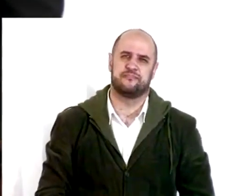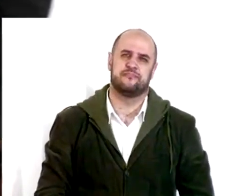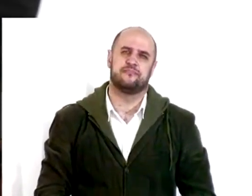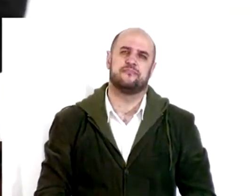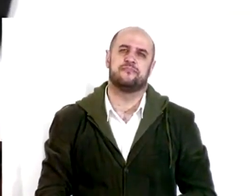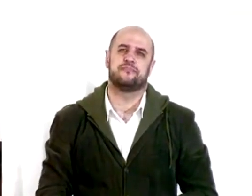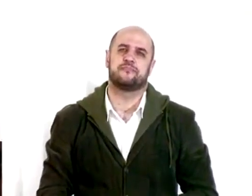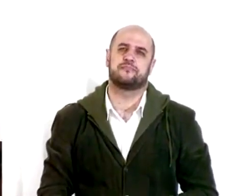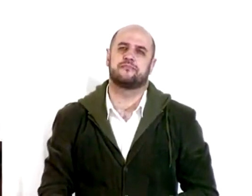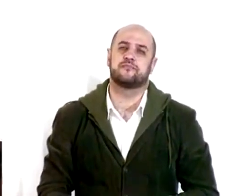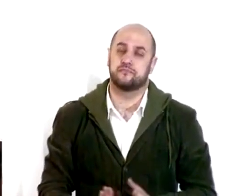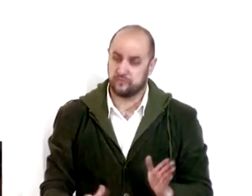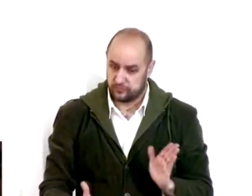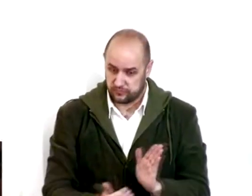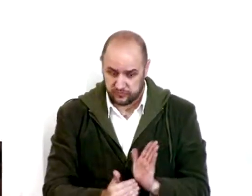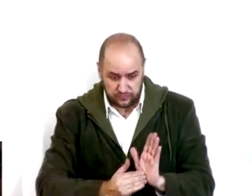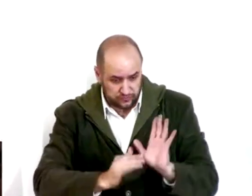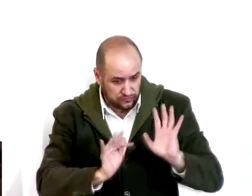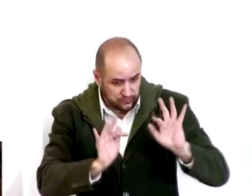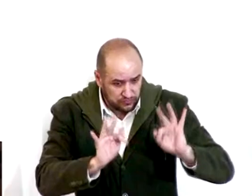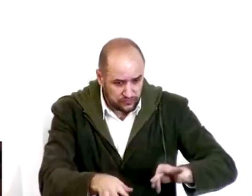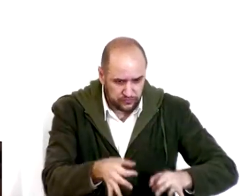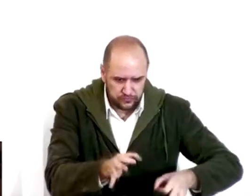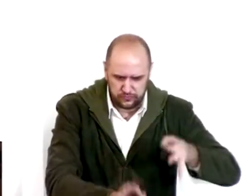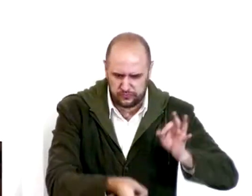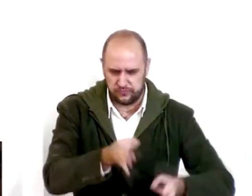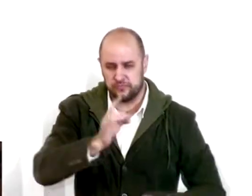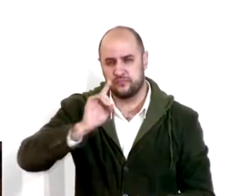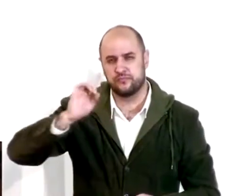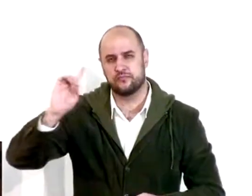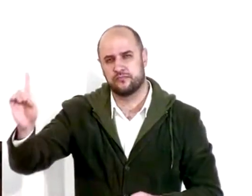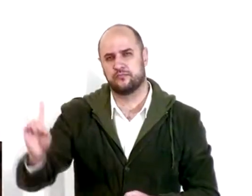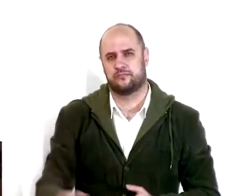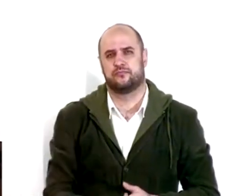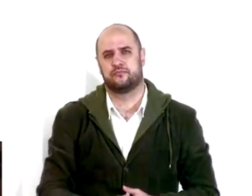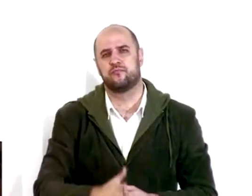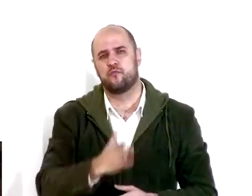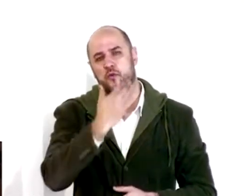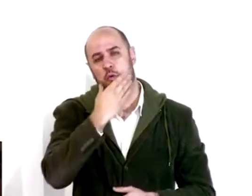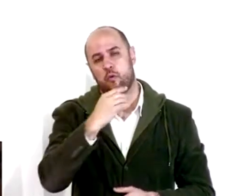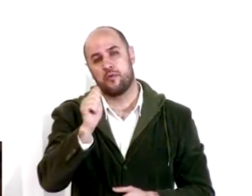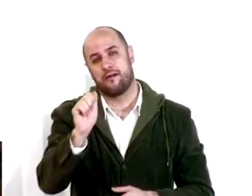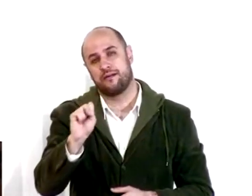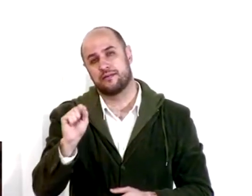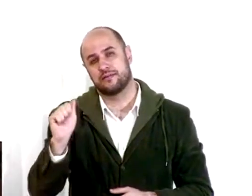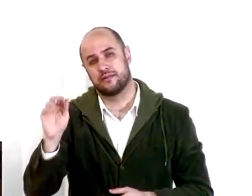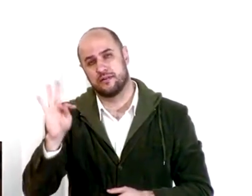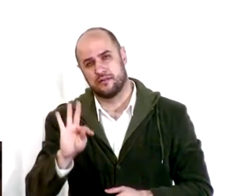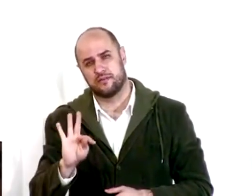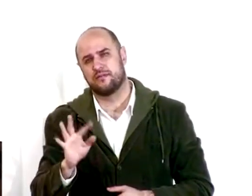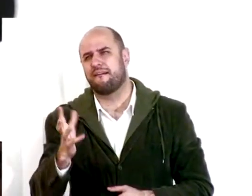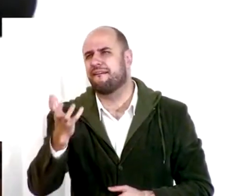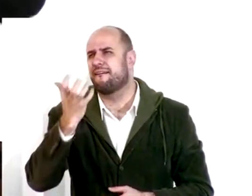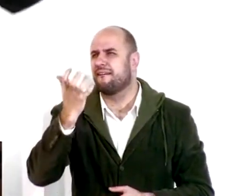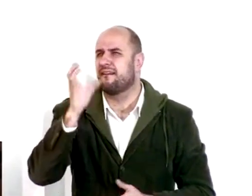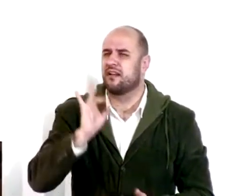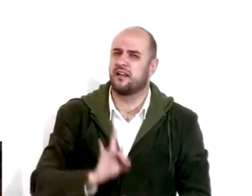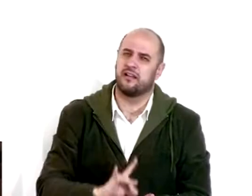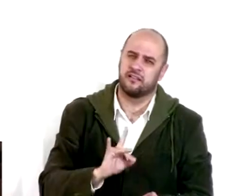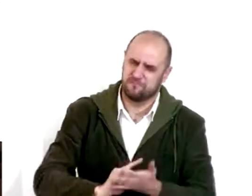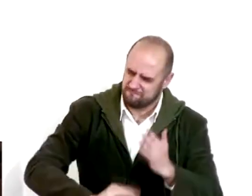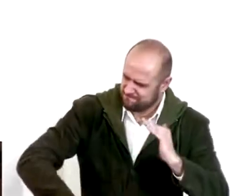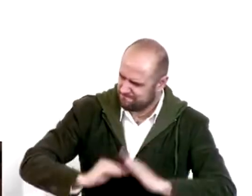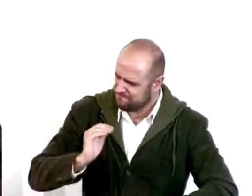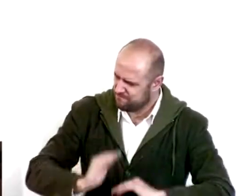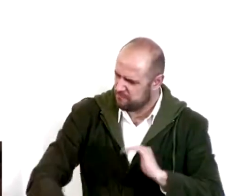Este é o desfecho do grande tribunal de Deus, pintado por Asaf, que almeja e anseia para a constituição